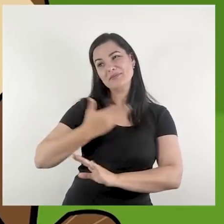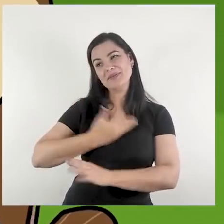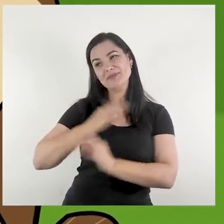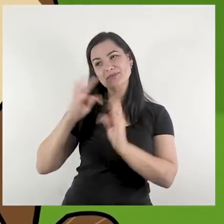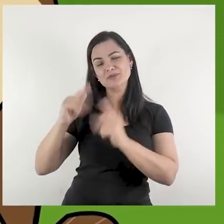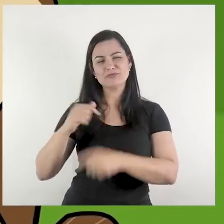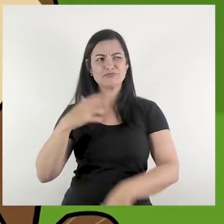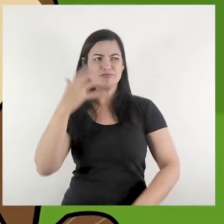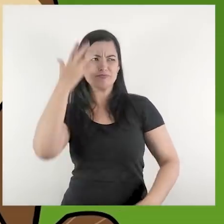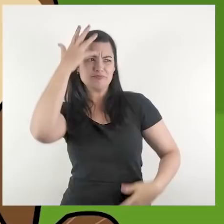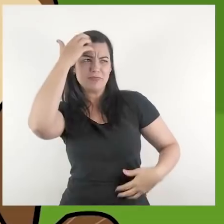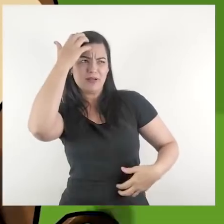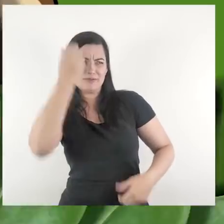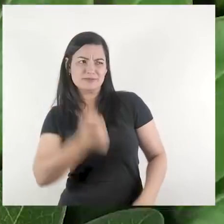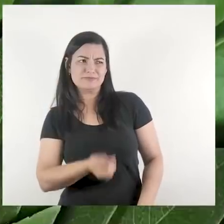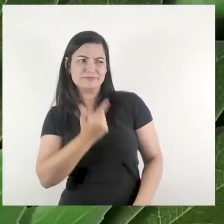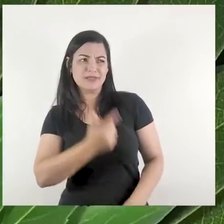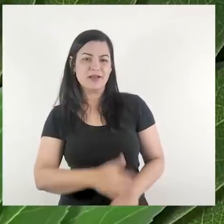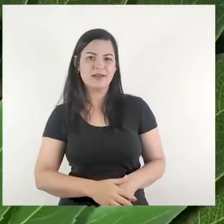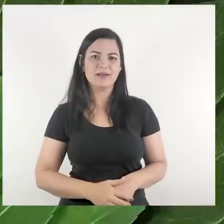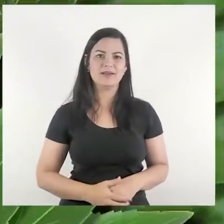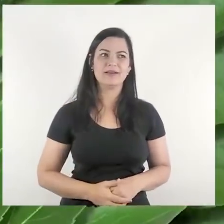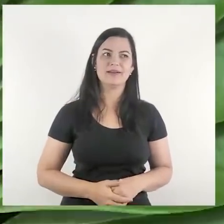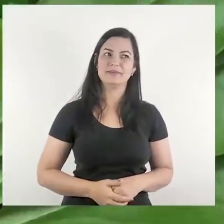Que macaco mais estranho.